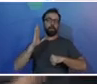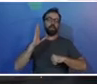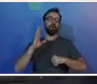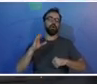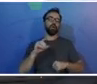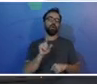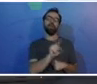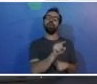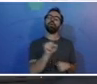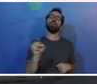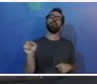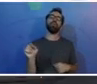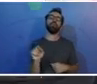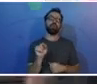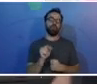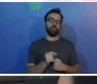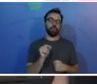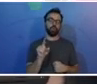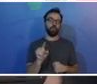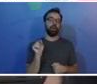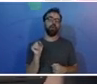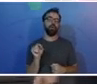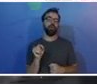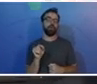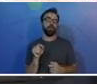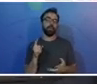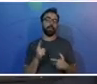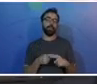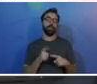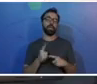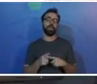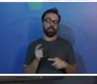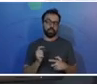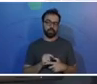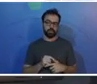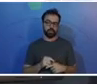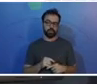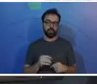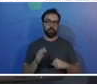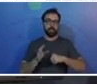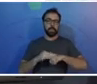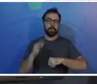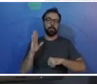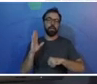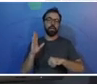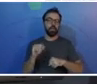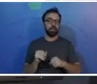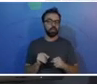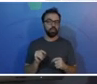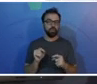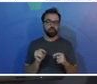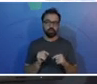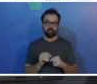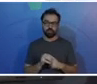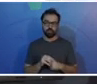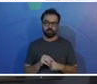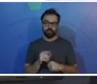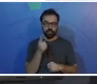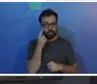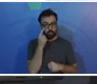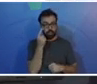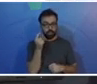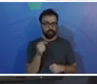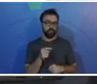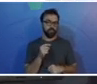quê? Nessa imagem, nós já discutimos. Qual que tem a maior taxa? Maior númerozinho que está embaixo.